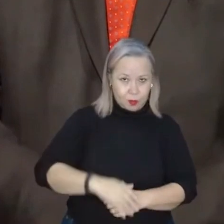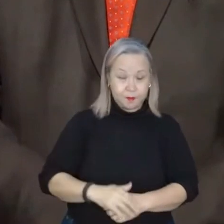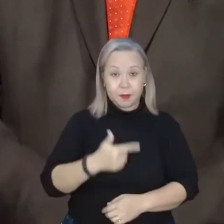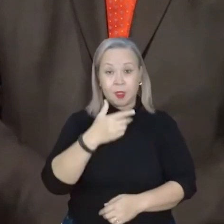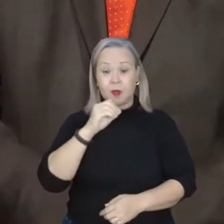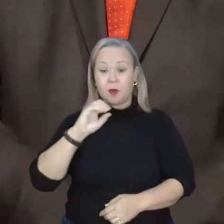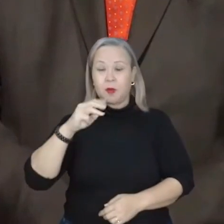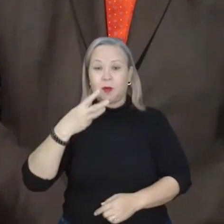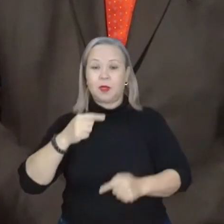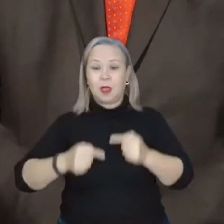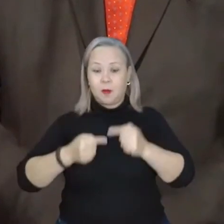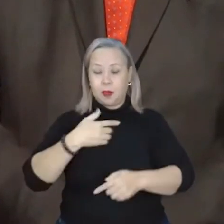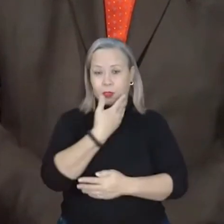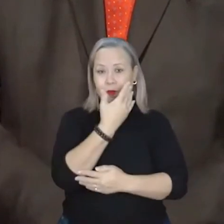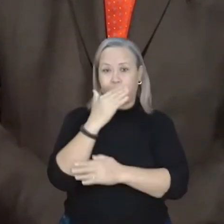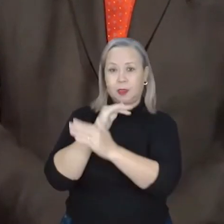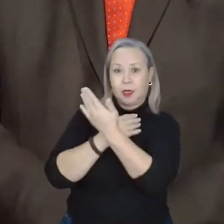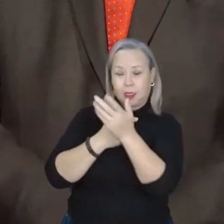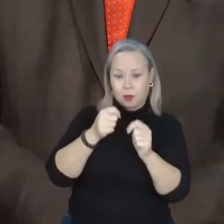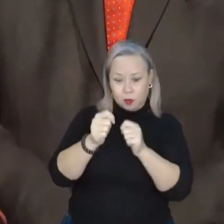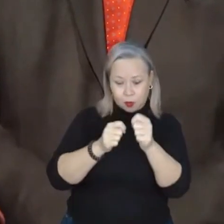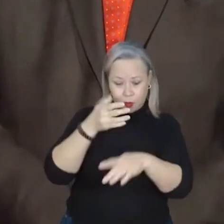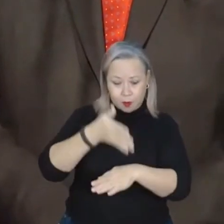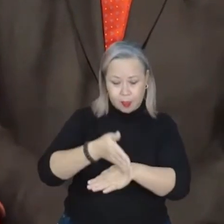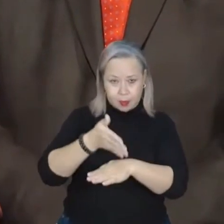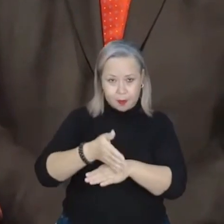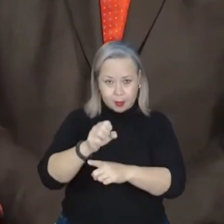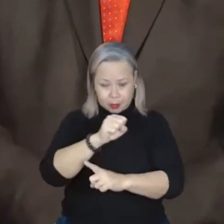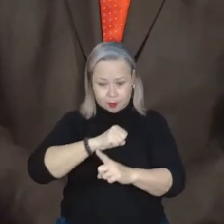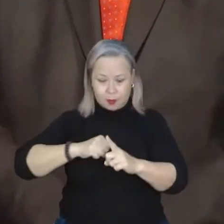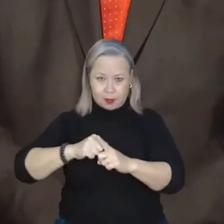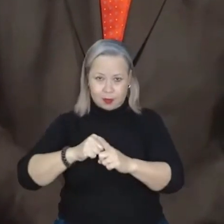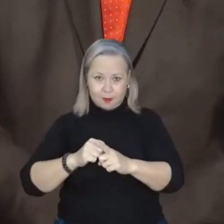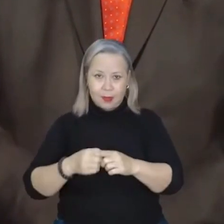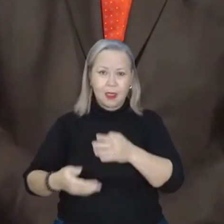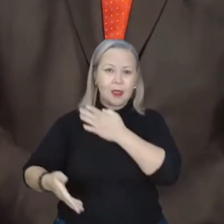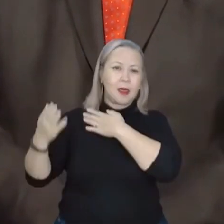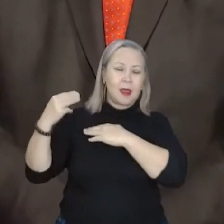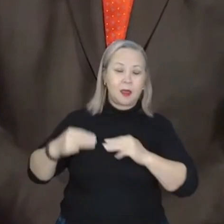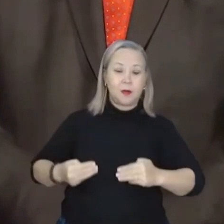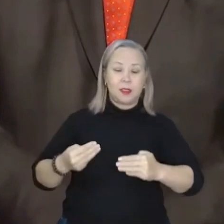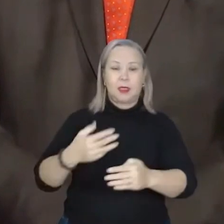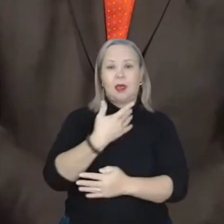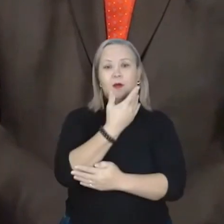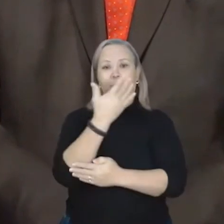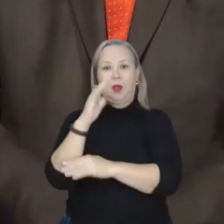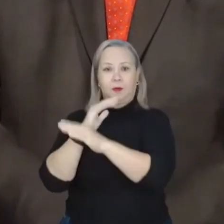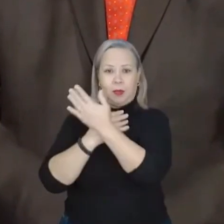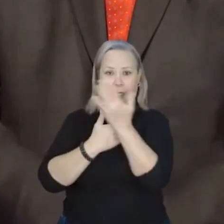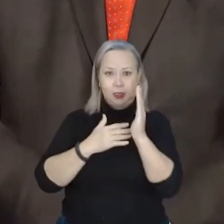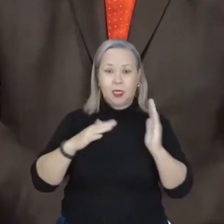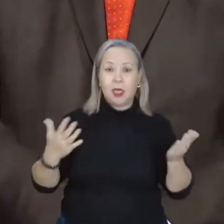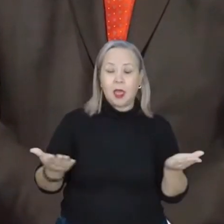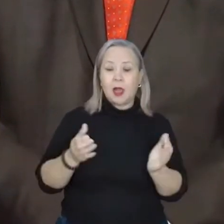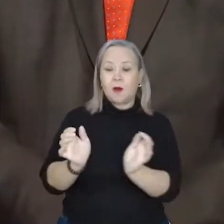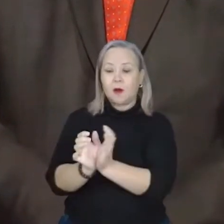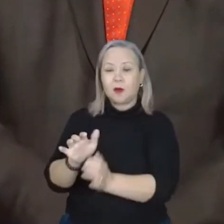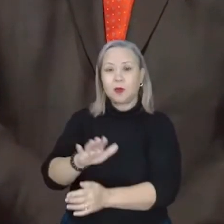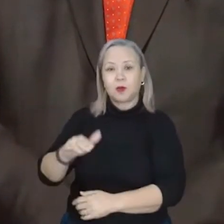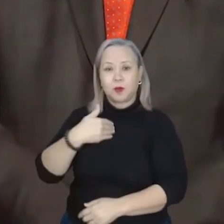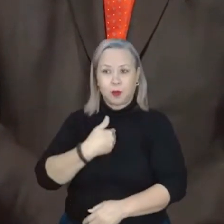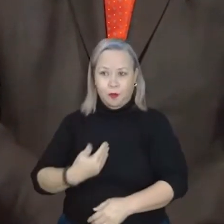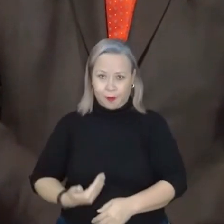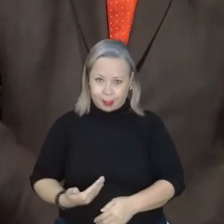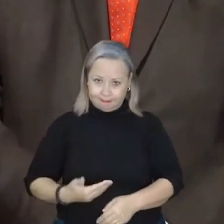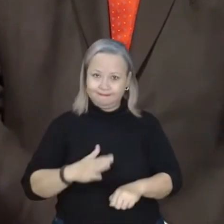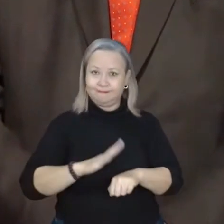política ambiental com controle e participação social era do Ministério do Meio Ambiente. Agora ela é do conjunto do governo. E a